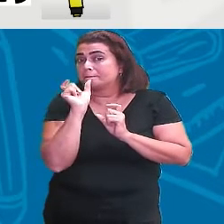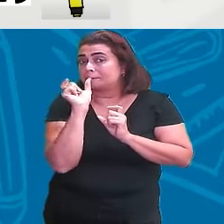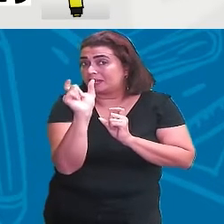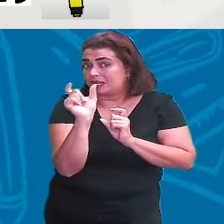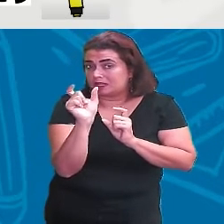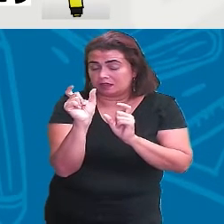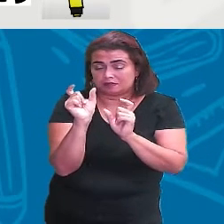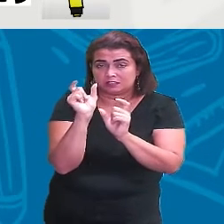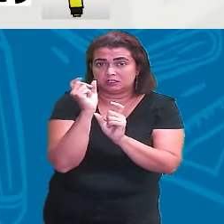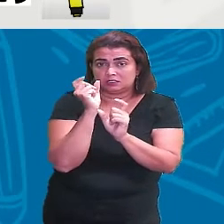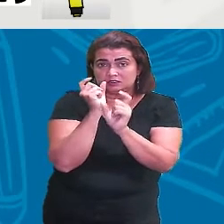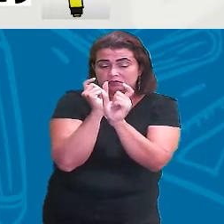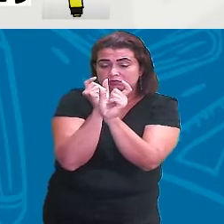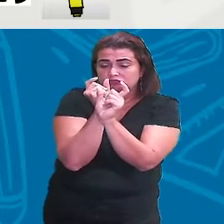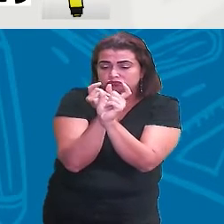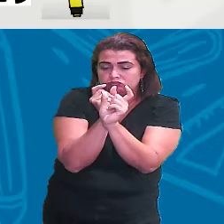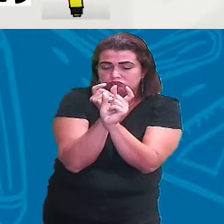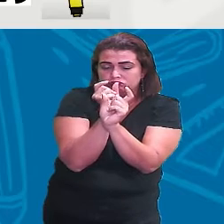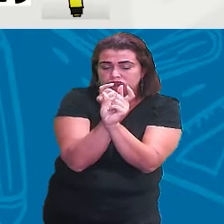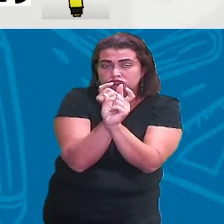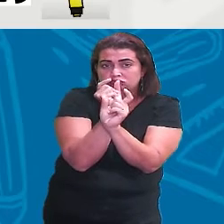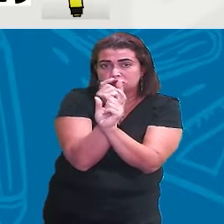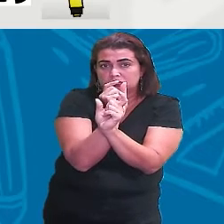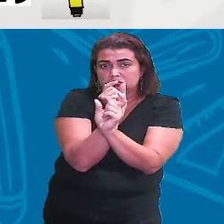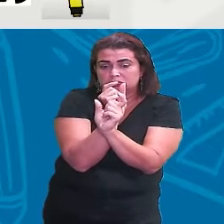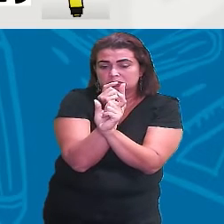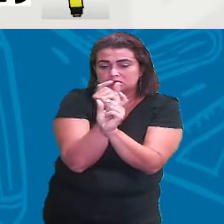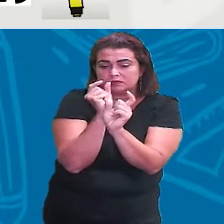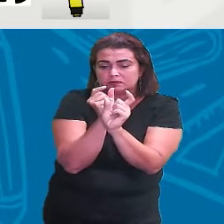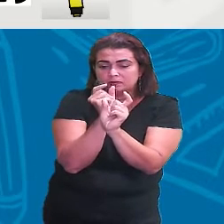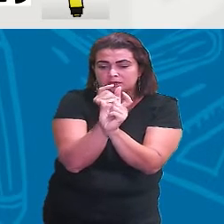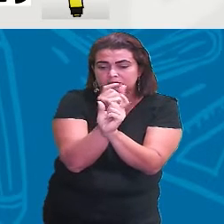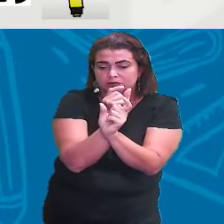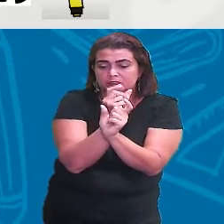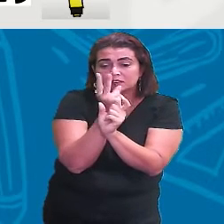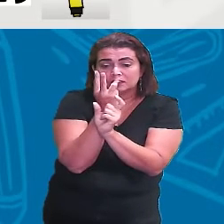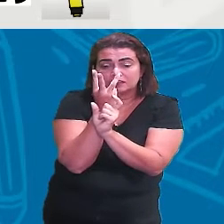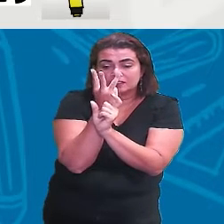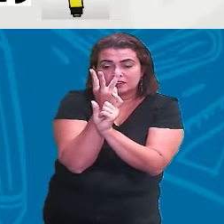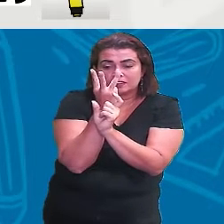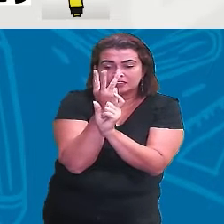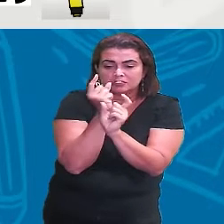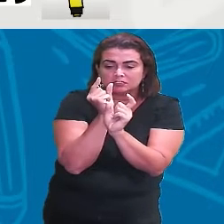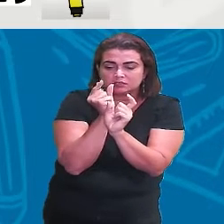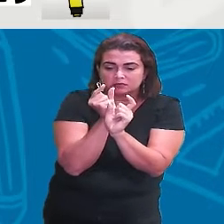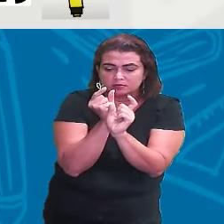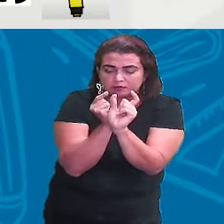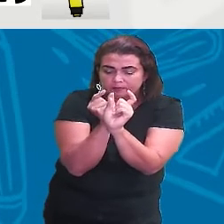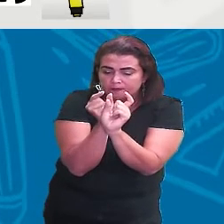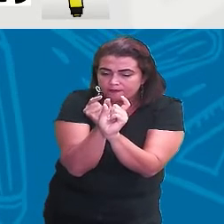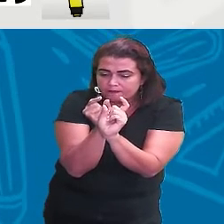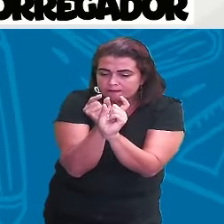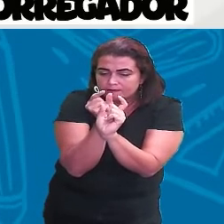falei? 3 vezes, trissílaba. Tá certo? Não esqueça.